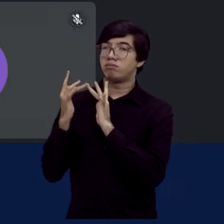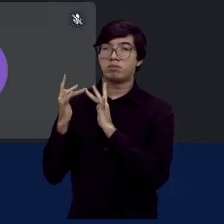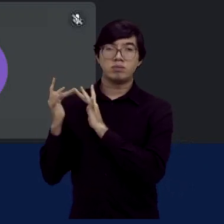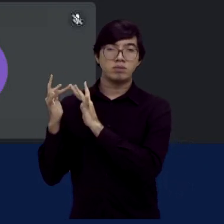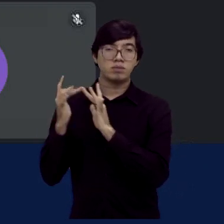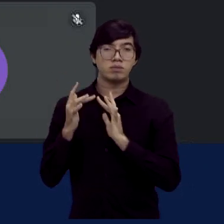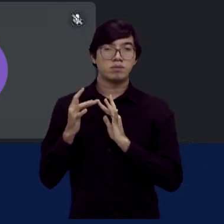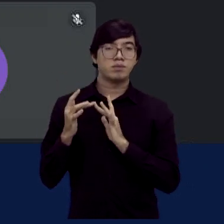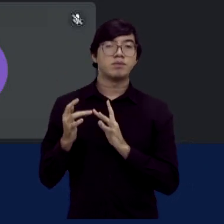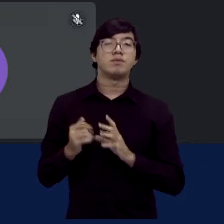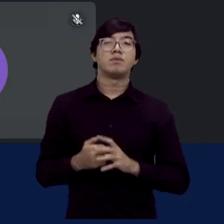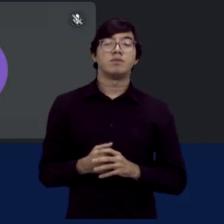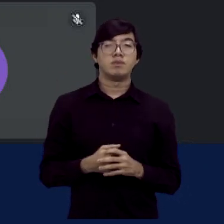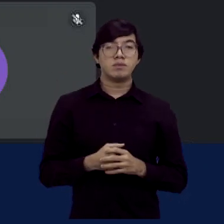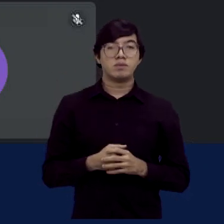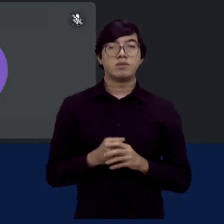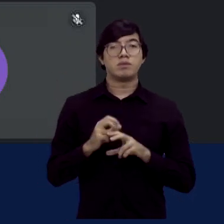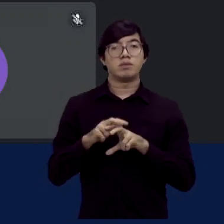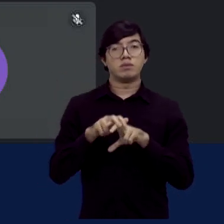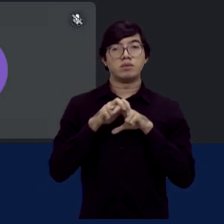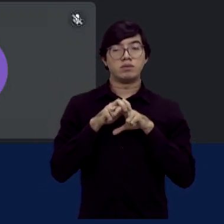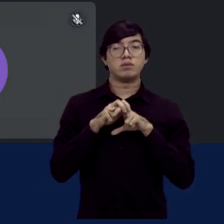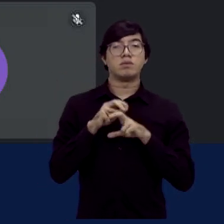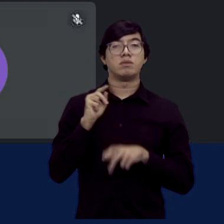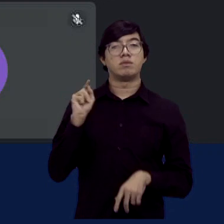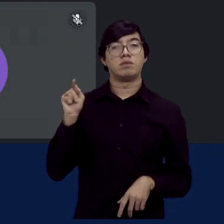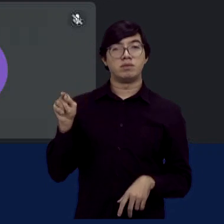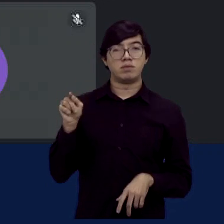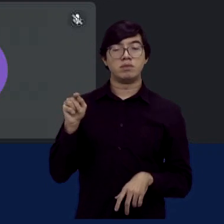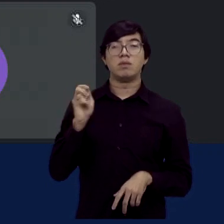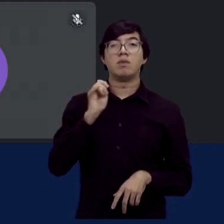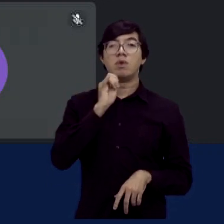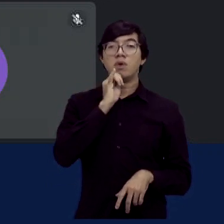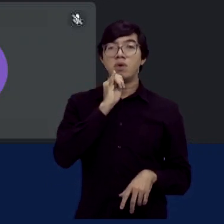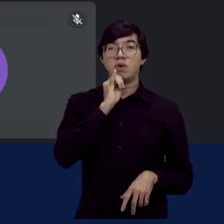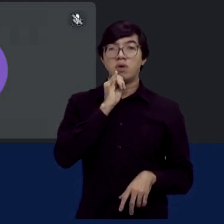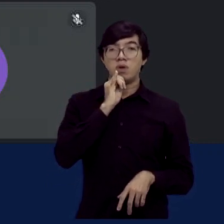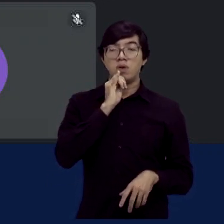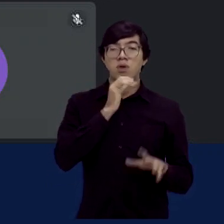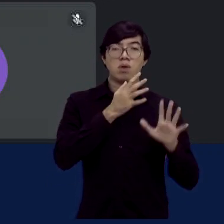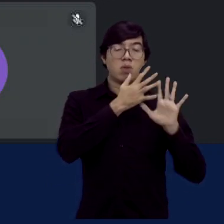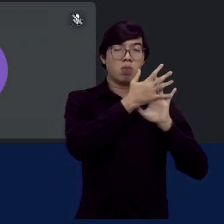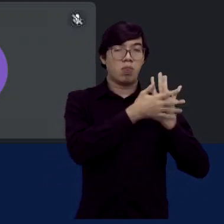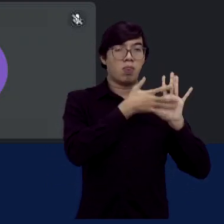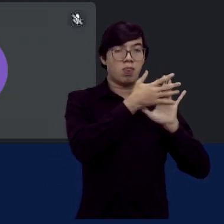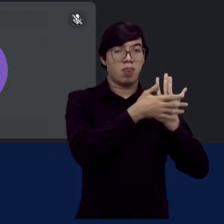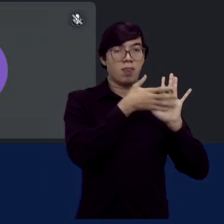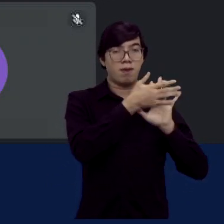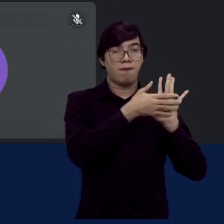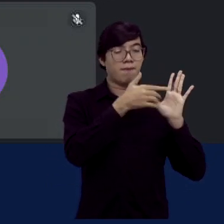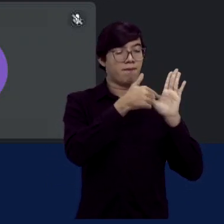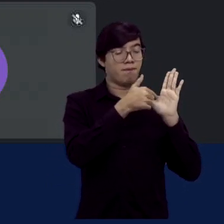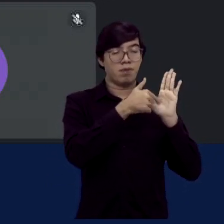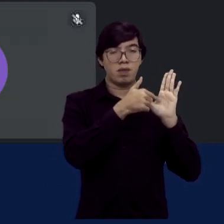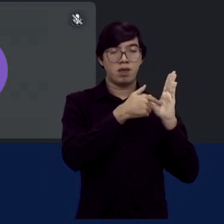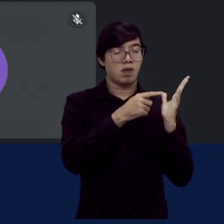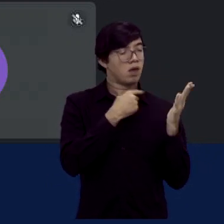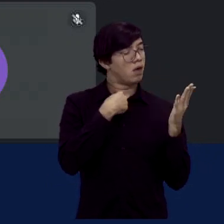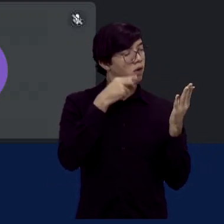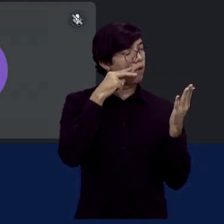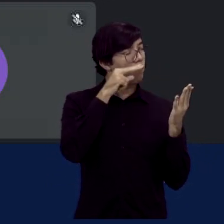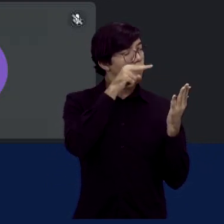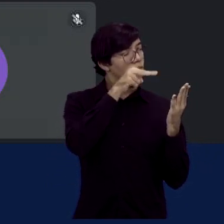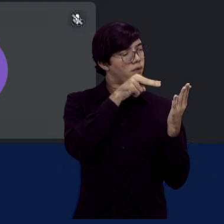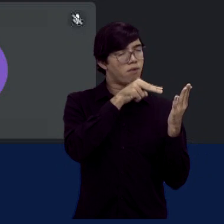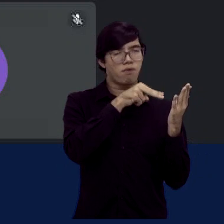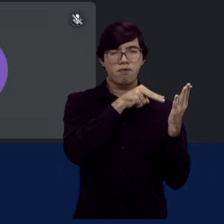essas informações, aí é que eu pego esse texto, esse resumo, e vou começar a limar. Vou começando a